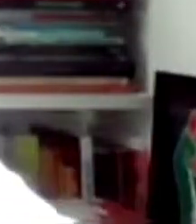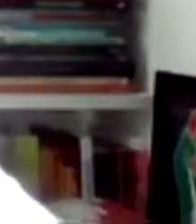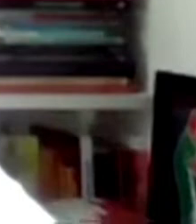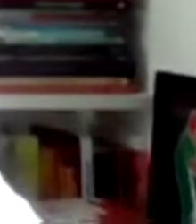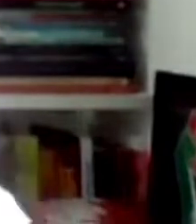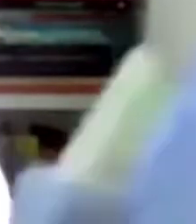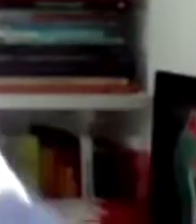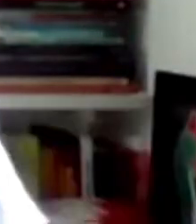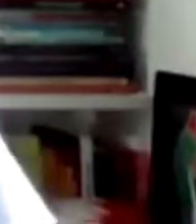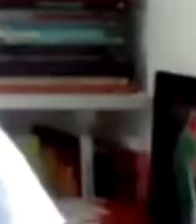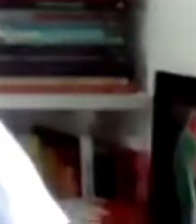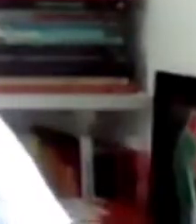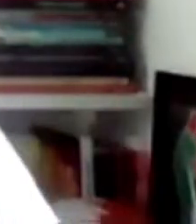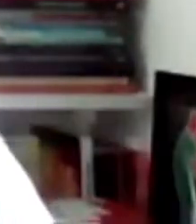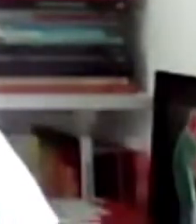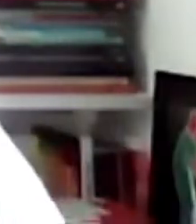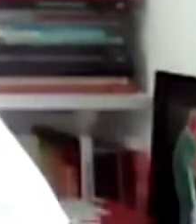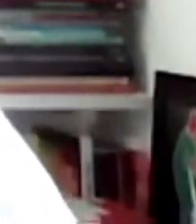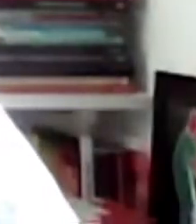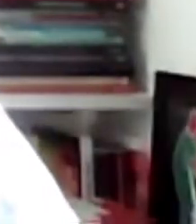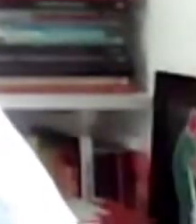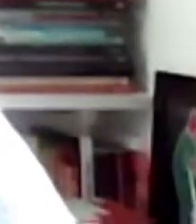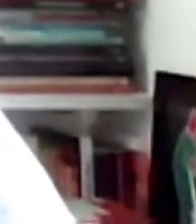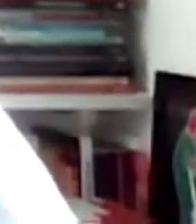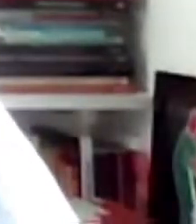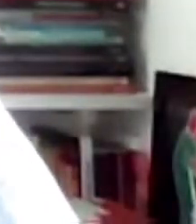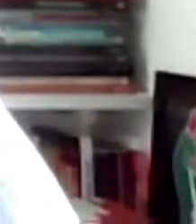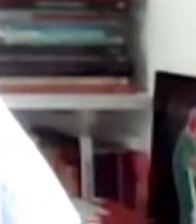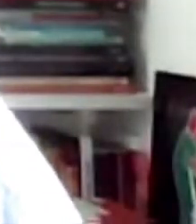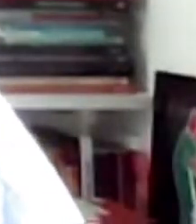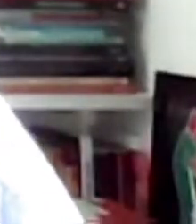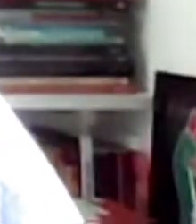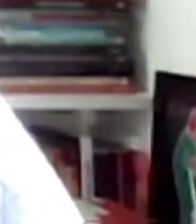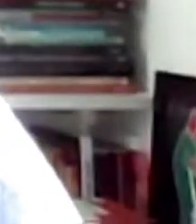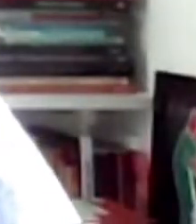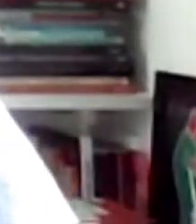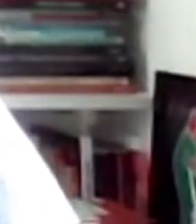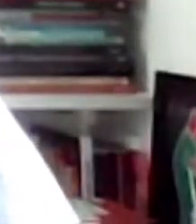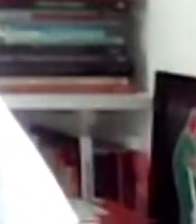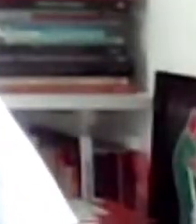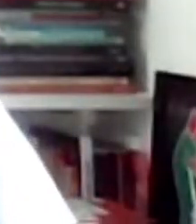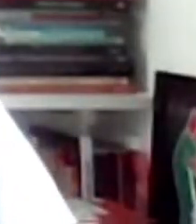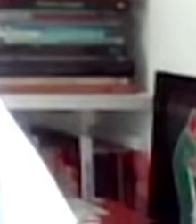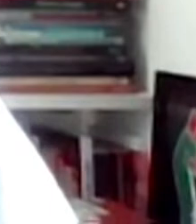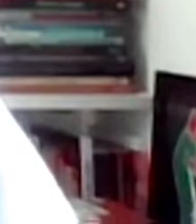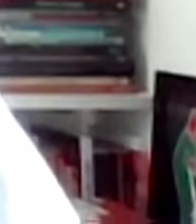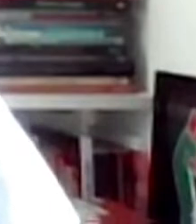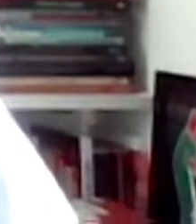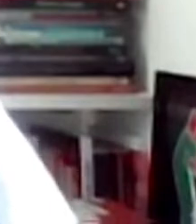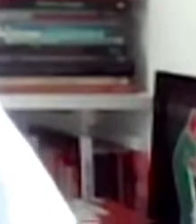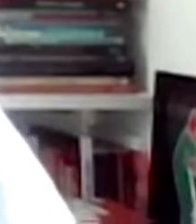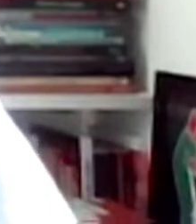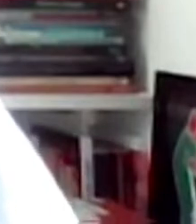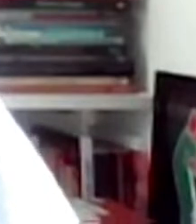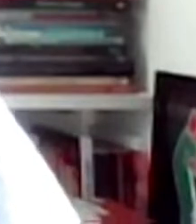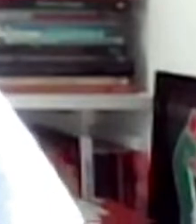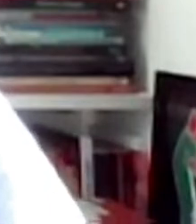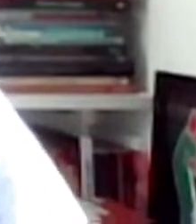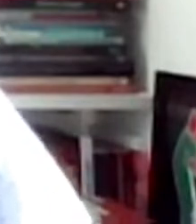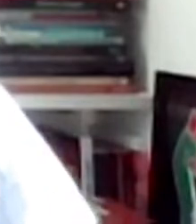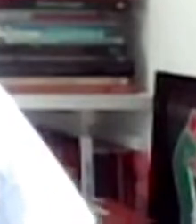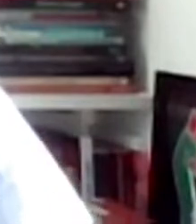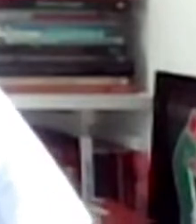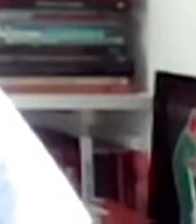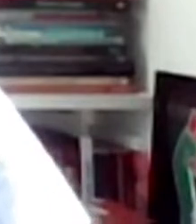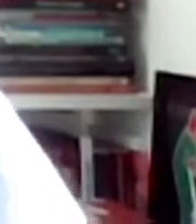tramitando, fizemos audiência pública na Câmara de Vereadores, temos tido aí um ponto de apoio importante na Comissão de Educação que tem acompanhado, e